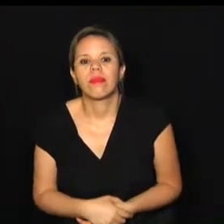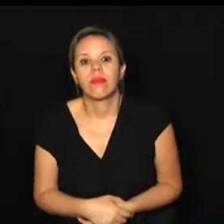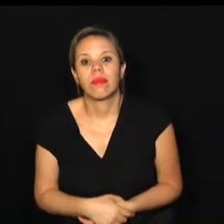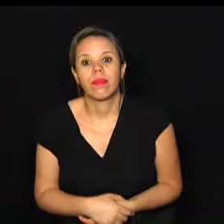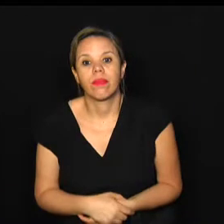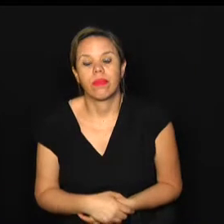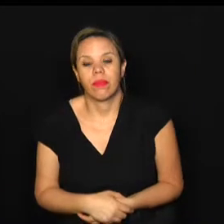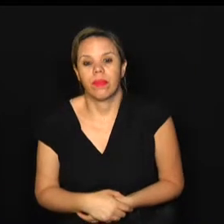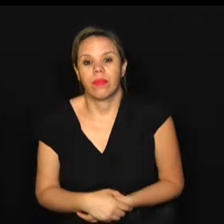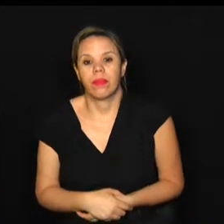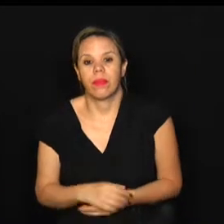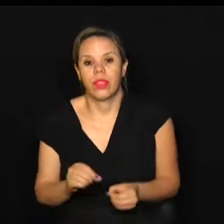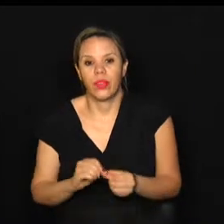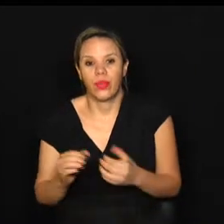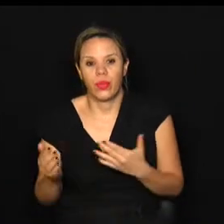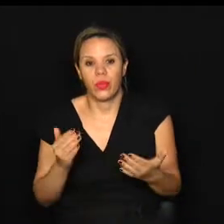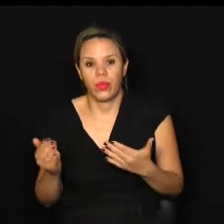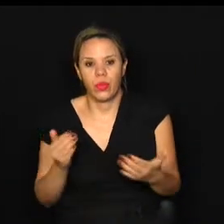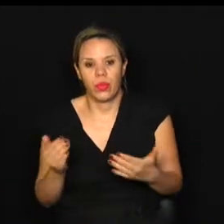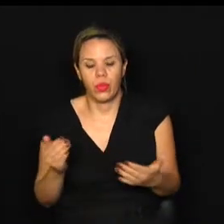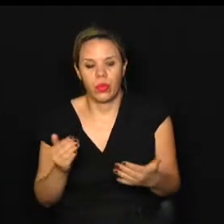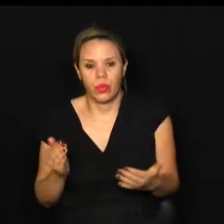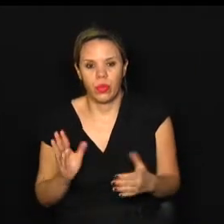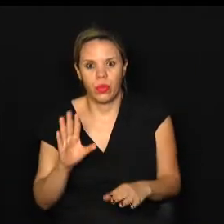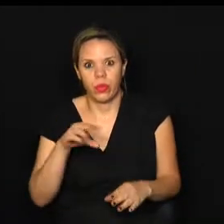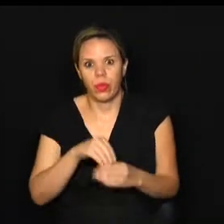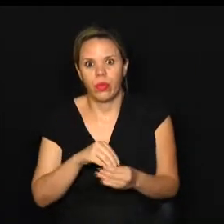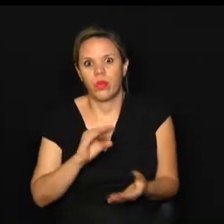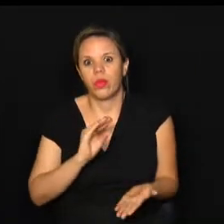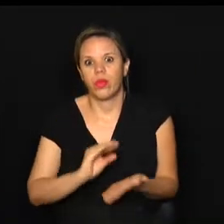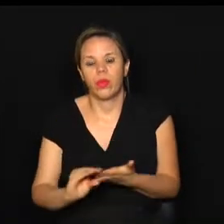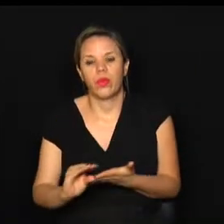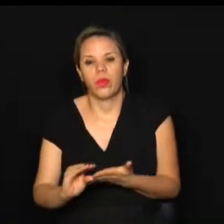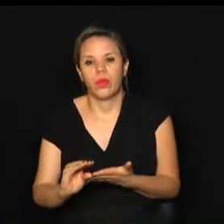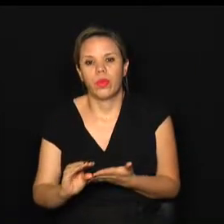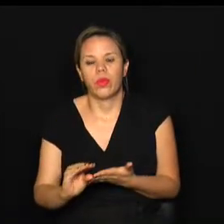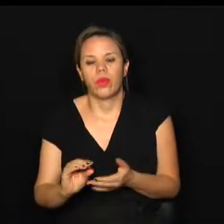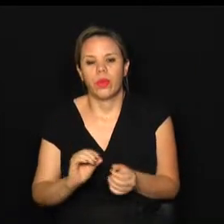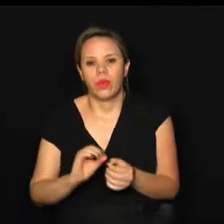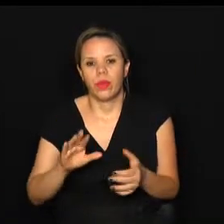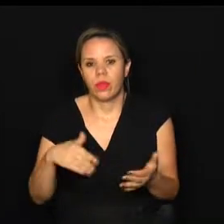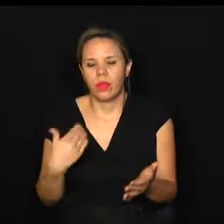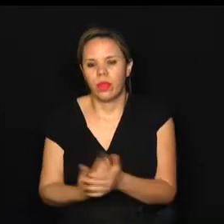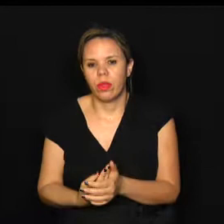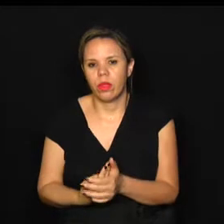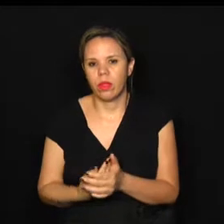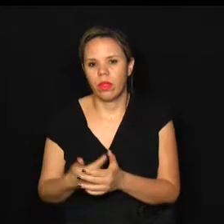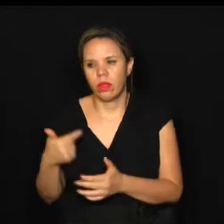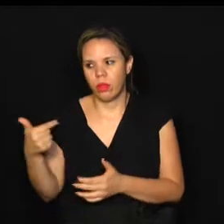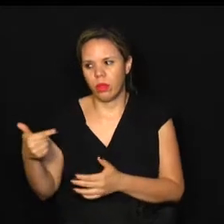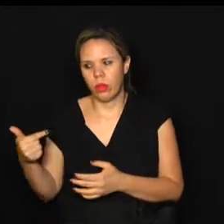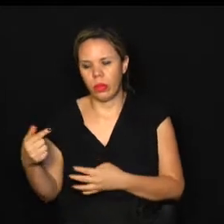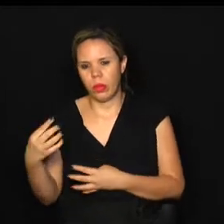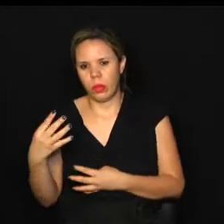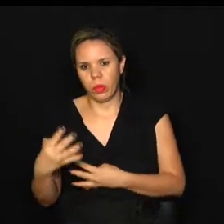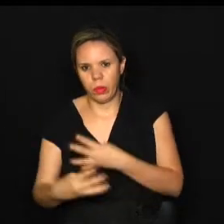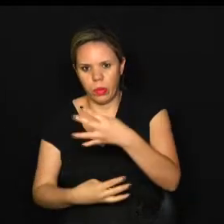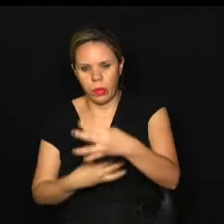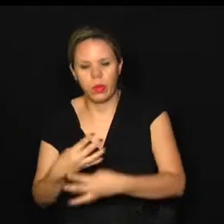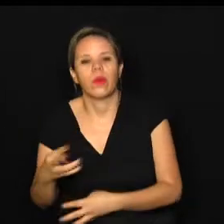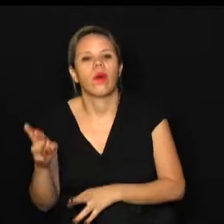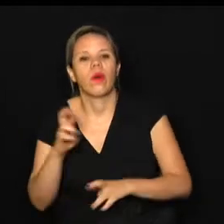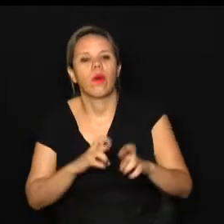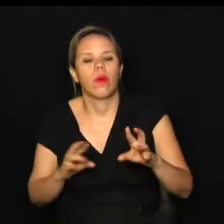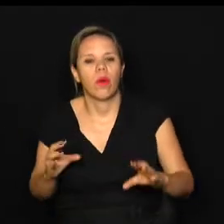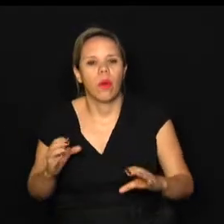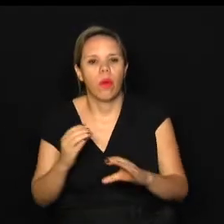Aqui a gente faz um comparativo da receita prevista no orçamento com a realizada até o segundo quadrimestre. Então a nossa previsão de receita total